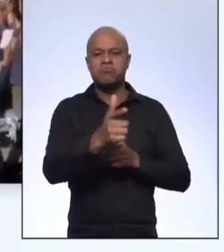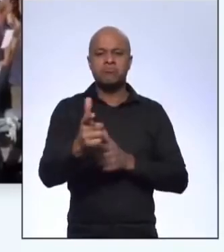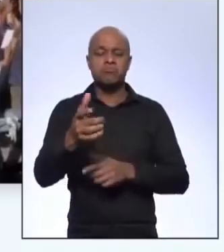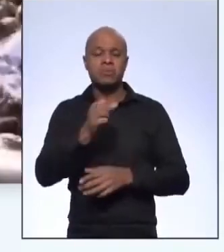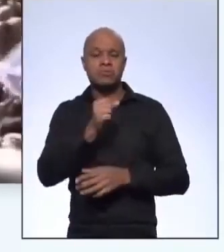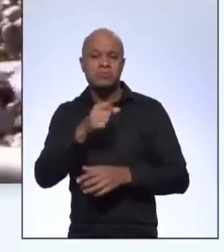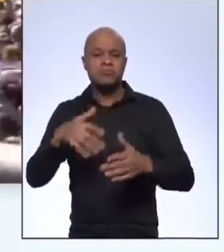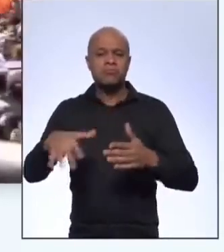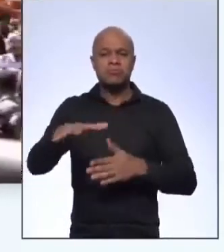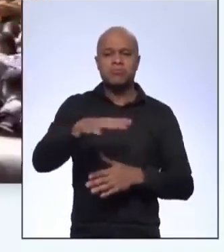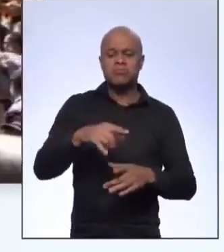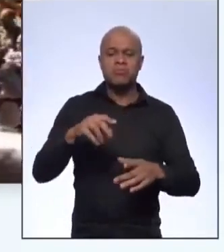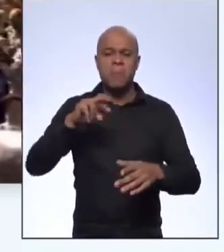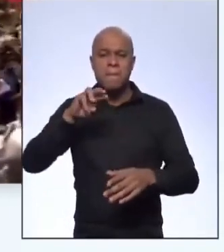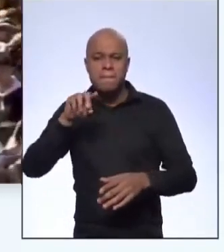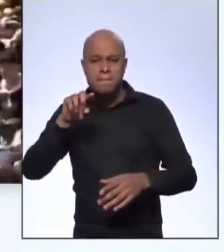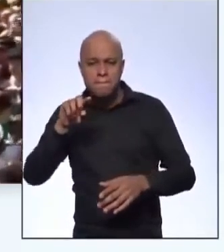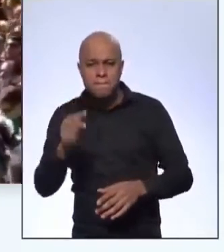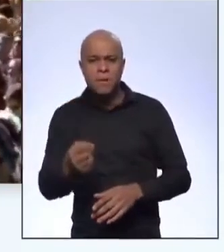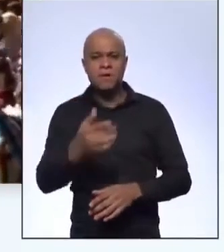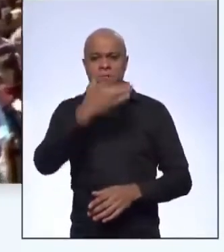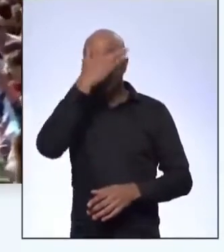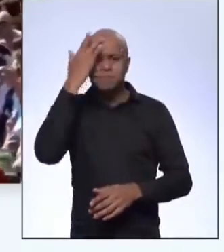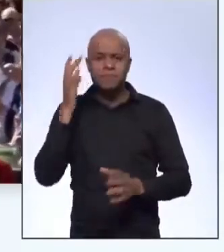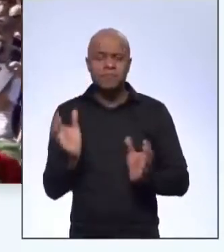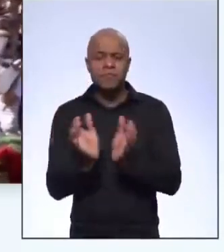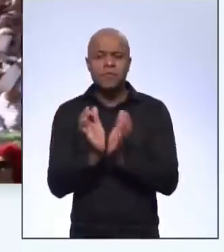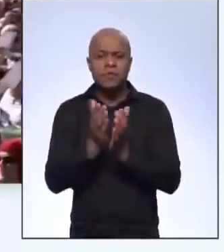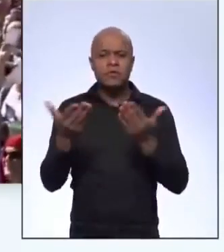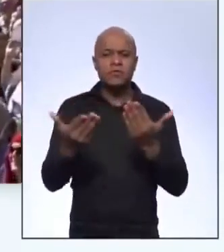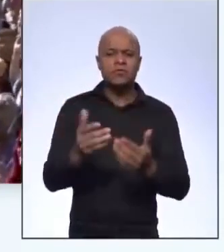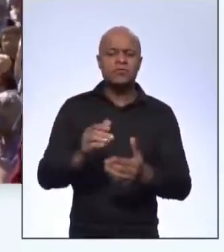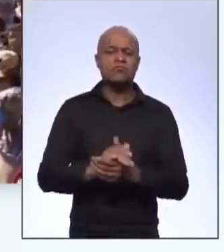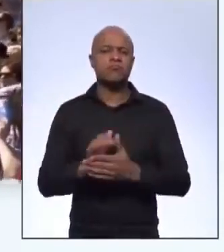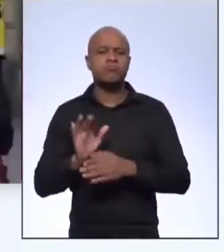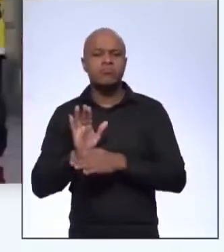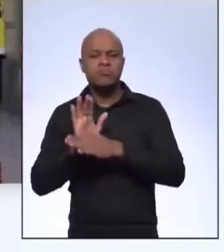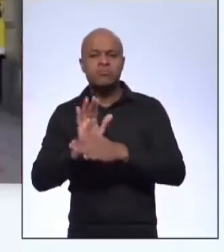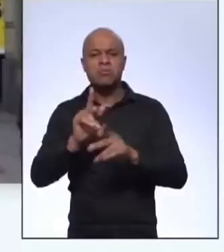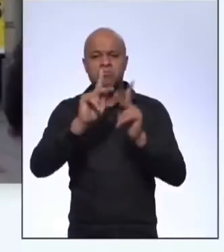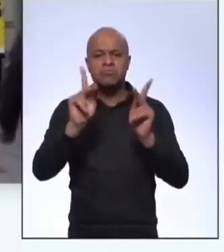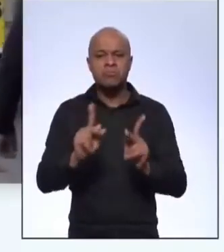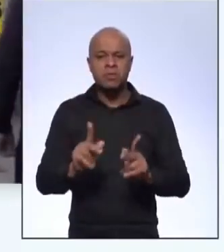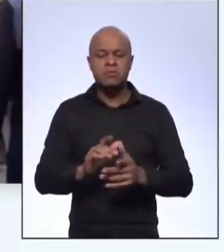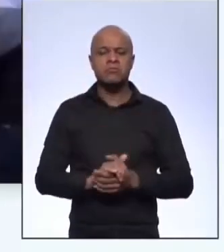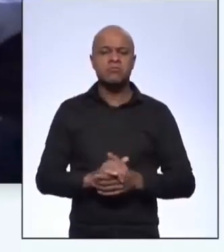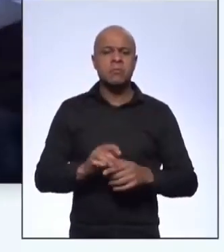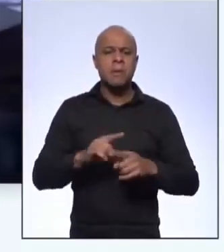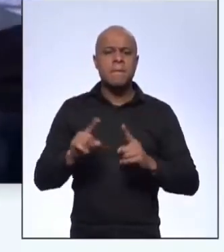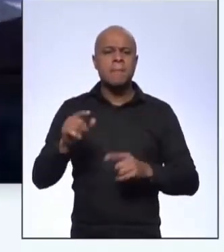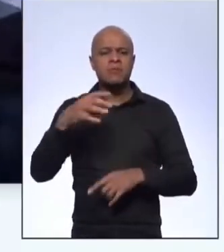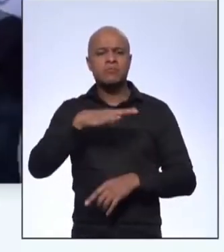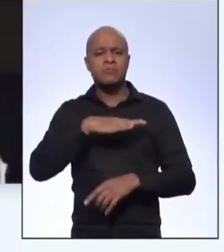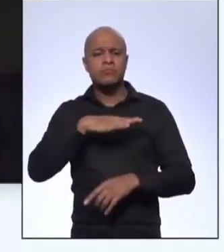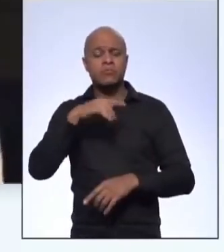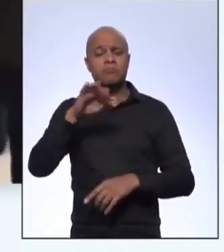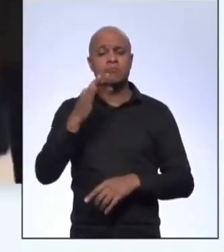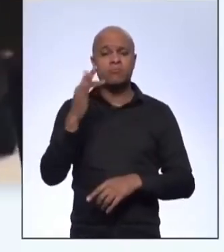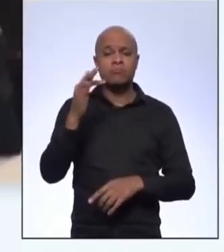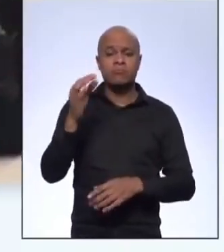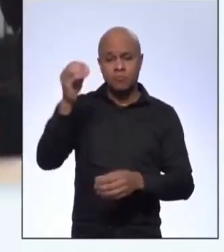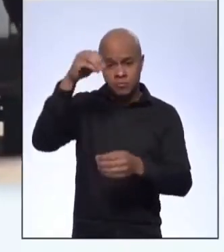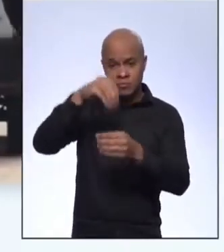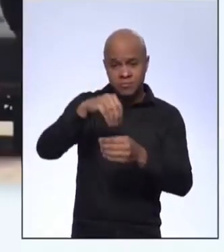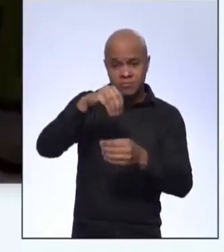Milhares de pessoas se reuniram hoje em Bayonne, no sul da França, para apoiar o processo de paz. A cidade fica na parte francesa do